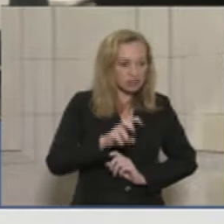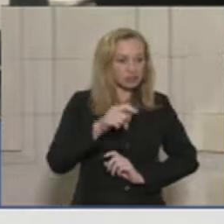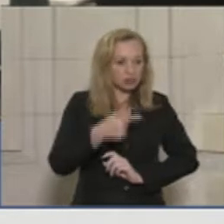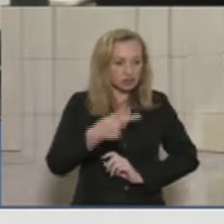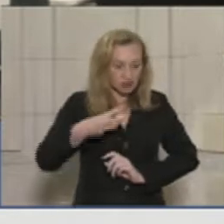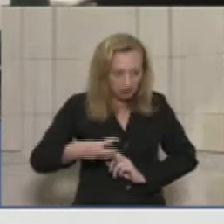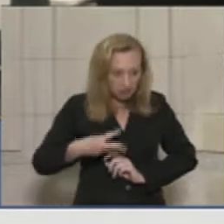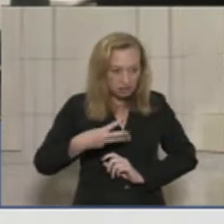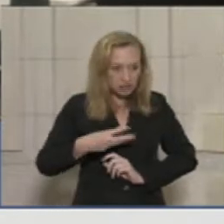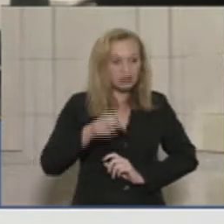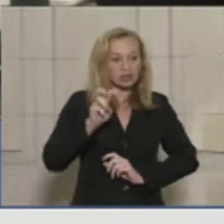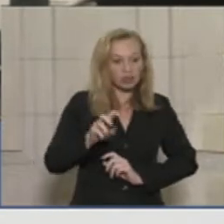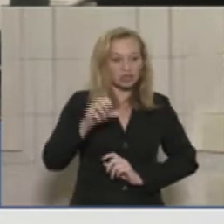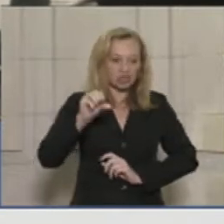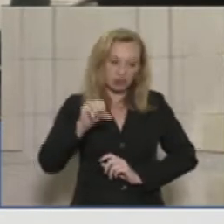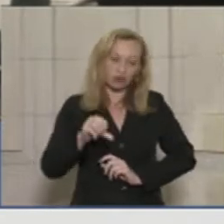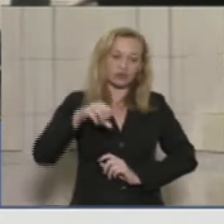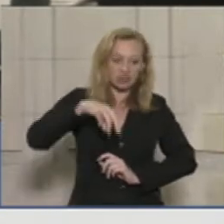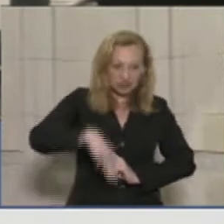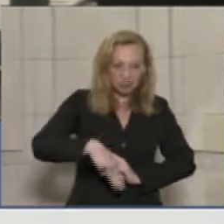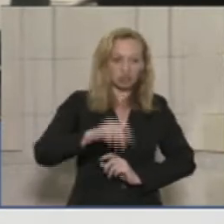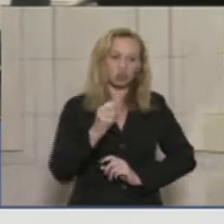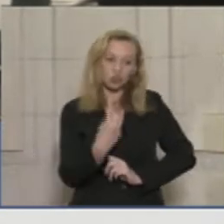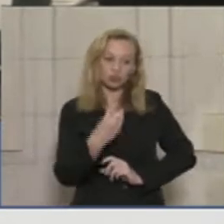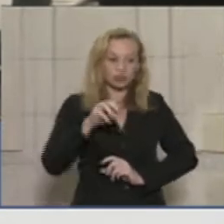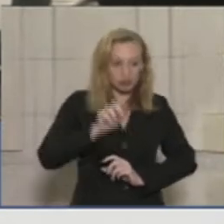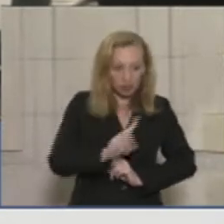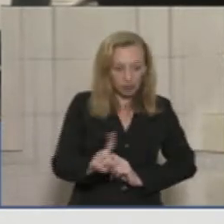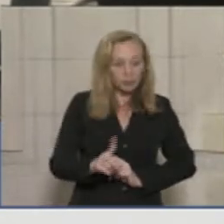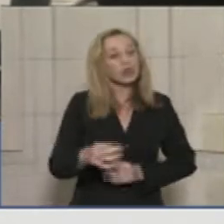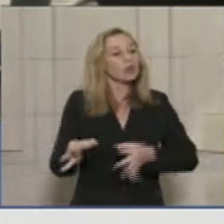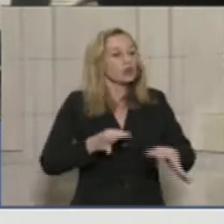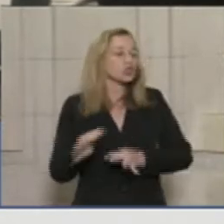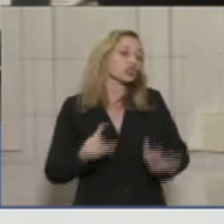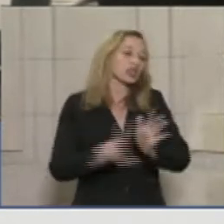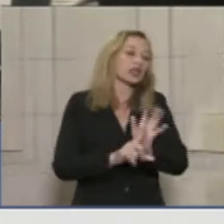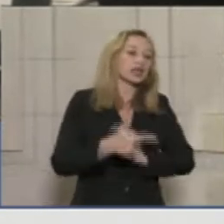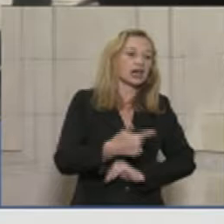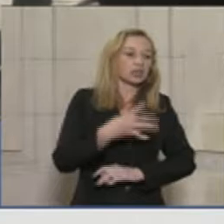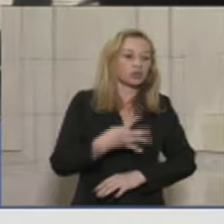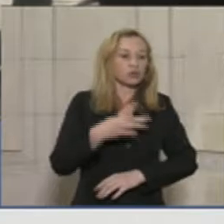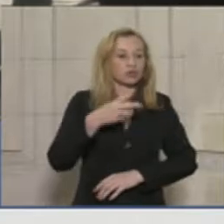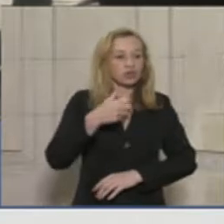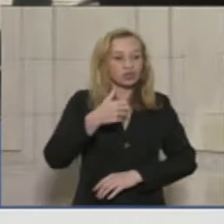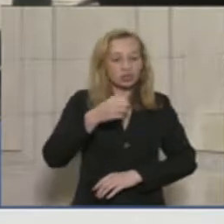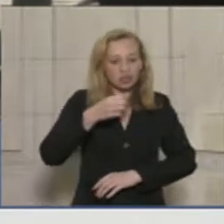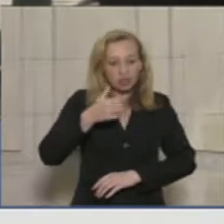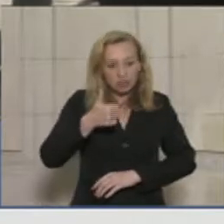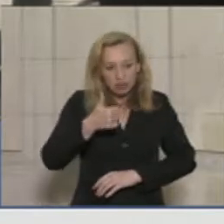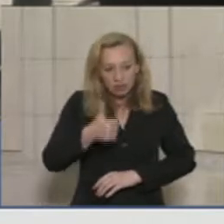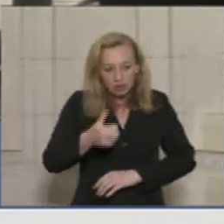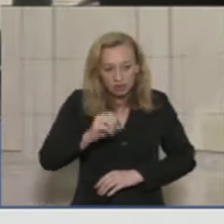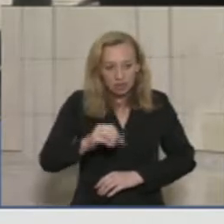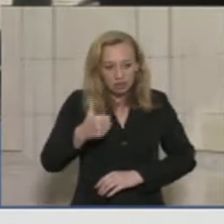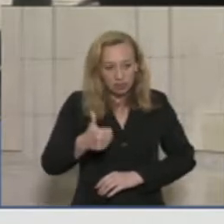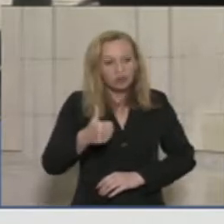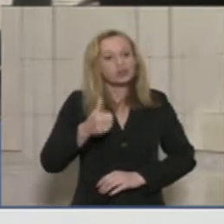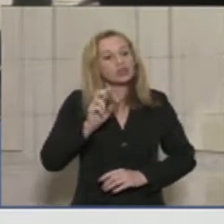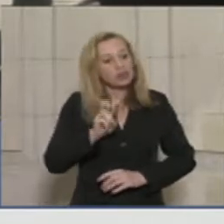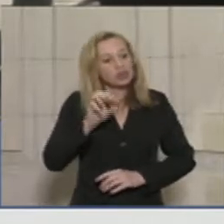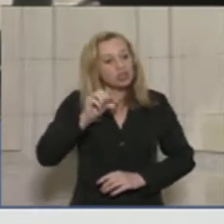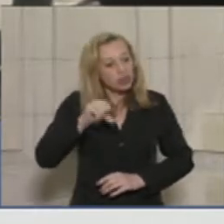59 sim e 1 não. Projeto de lei 1499, 59 sim e 1